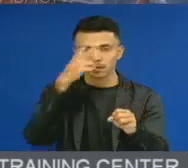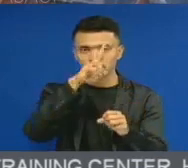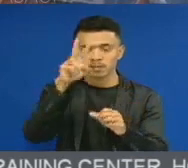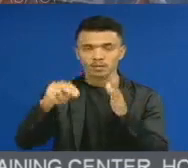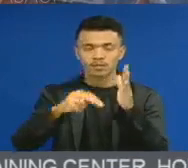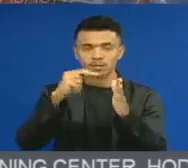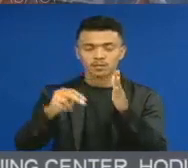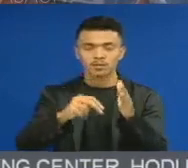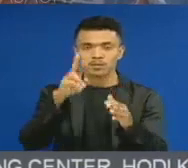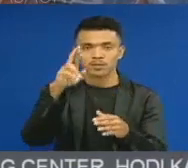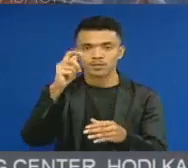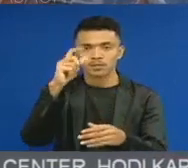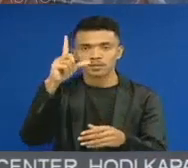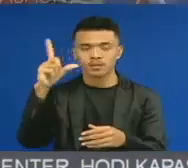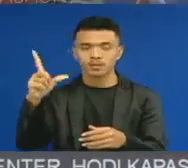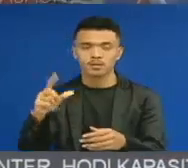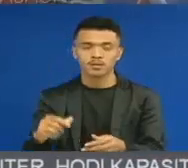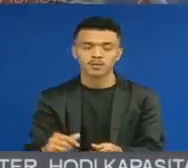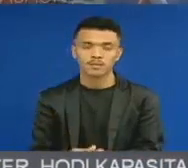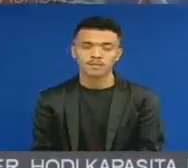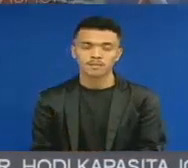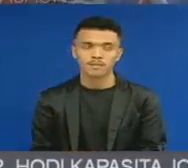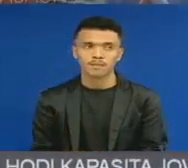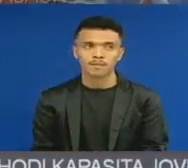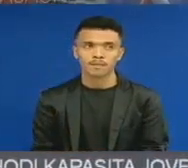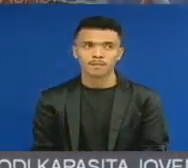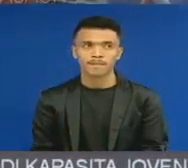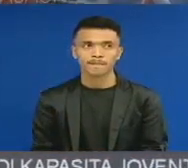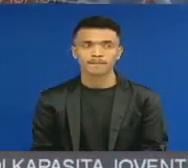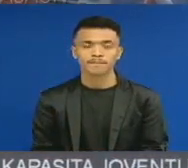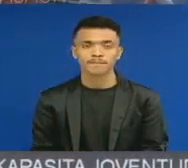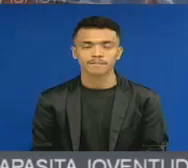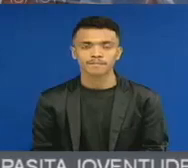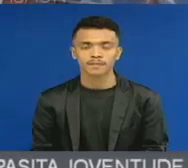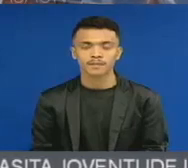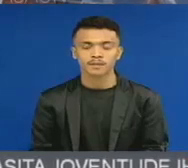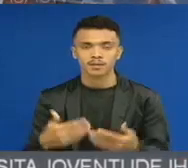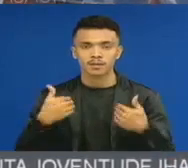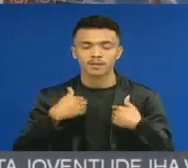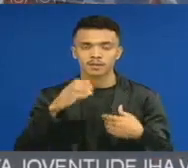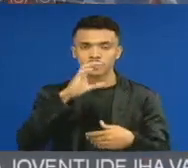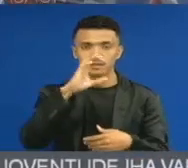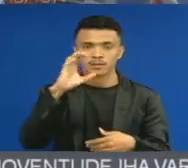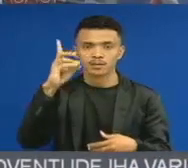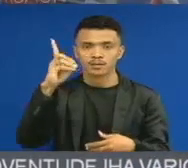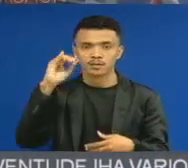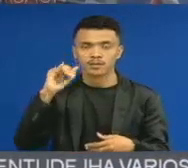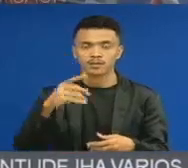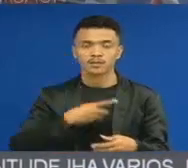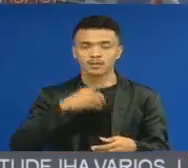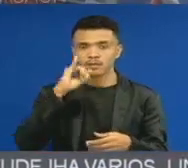RTTeli dia que dane mak informação badak ame to bai ta bot sira iha CCD dili hau Stefani Salsinha Miguel da